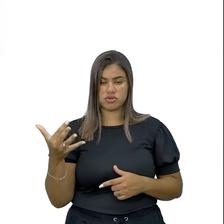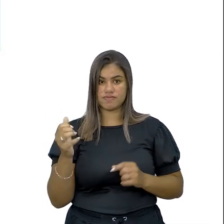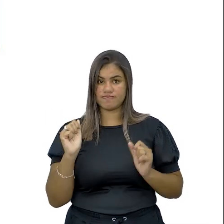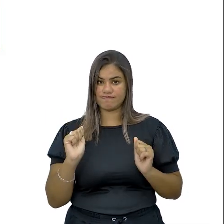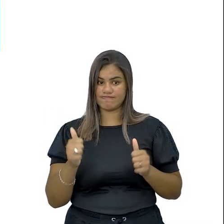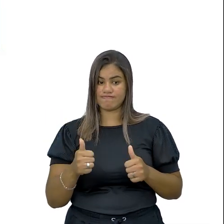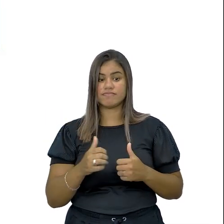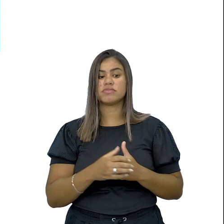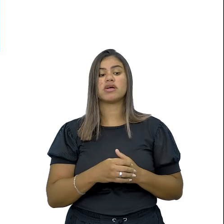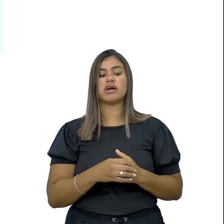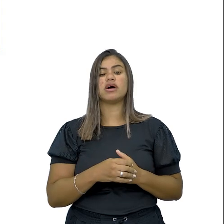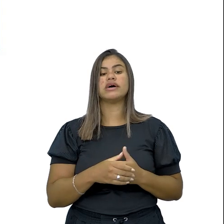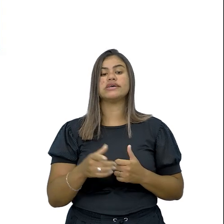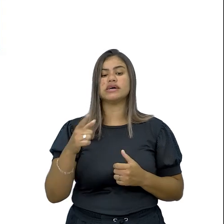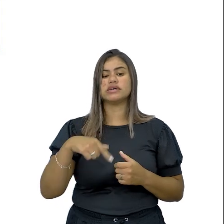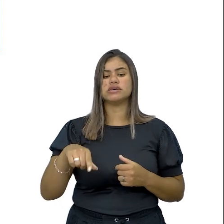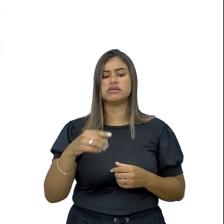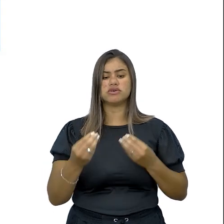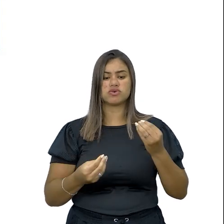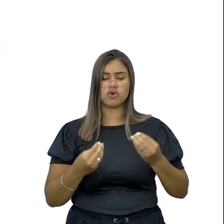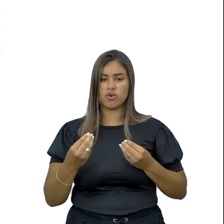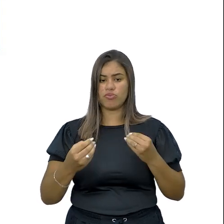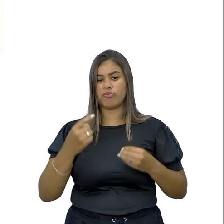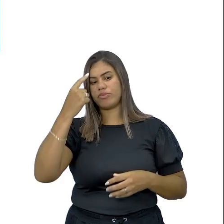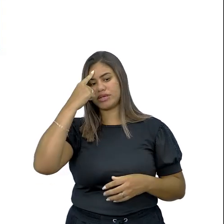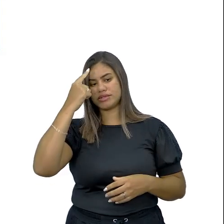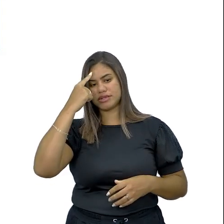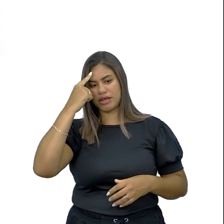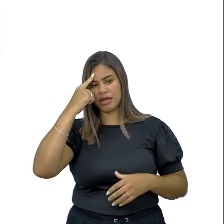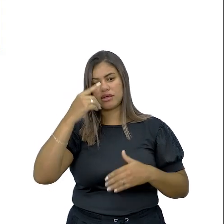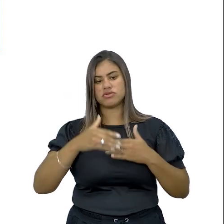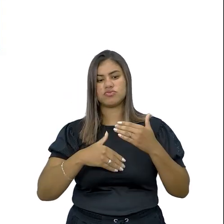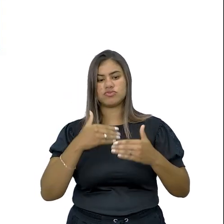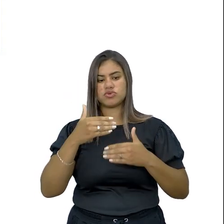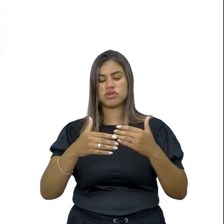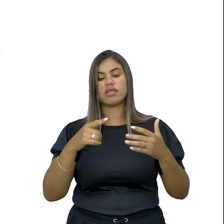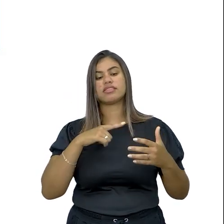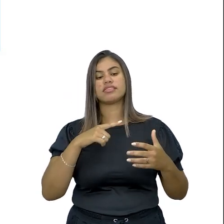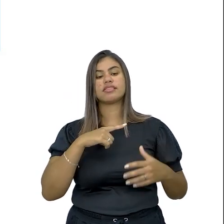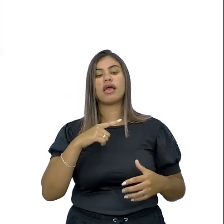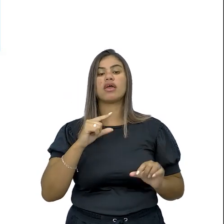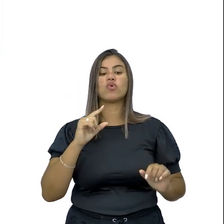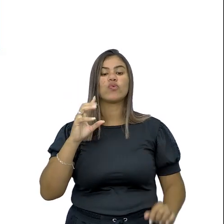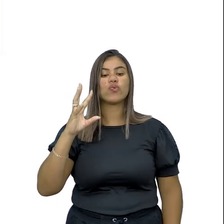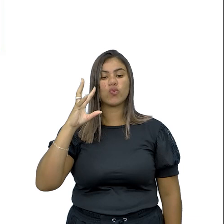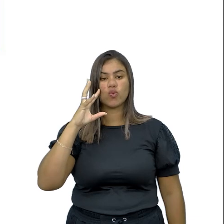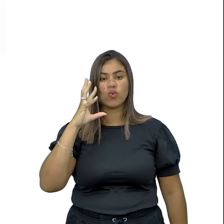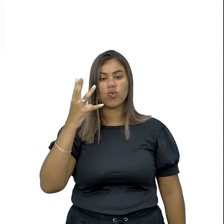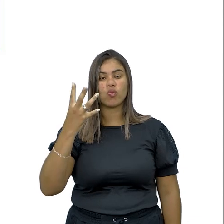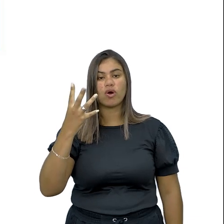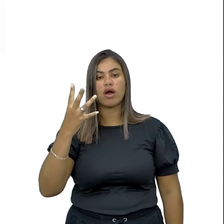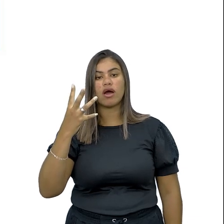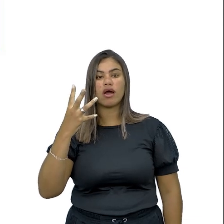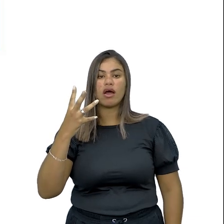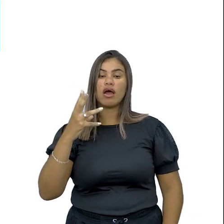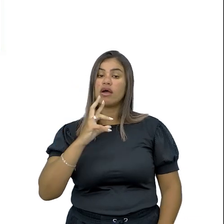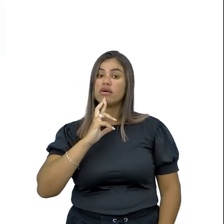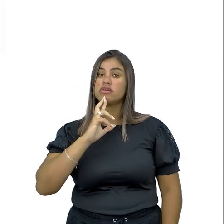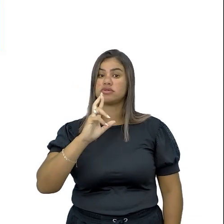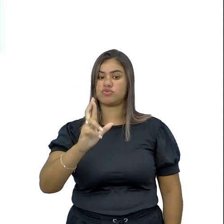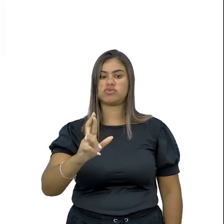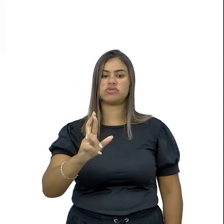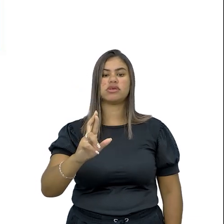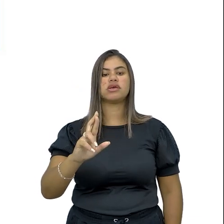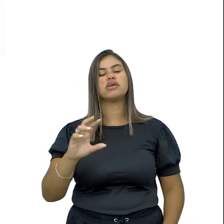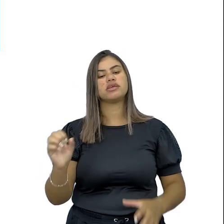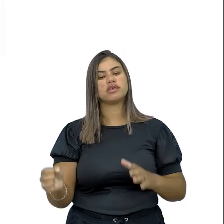bem? E podemos pensar que nos processos cognitivos nós temos aí o resolver e elaborar, tá bem? Quais